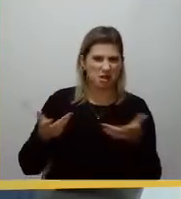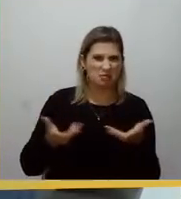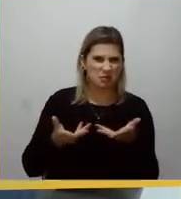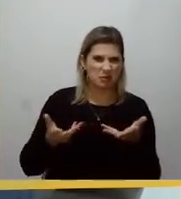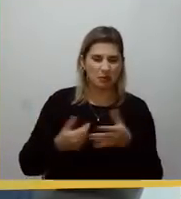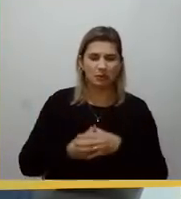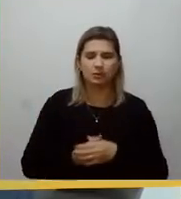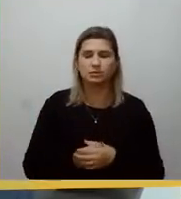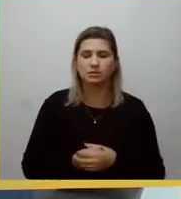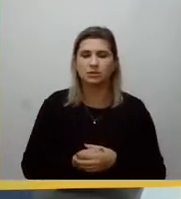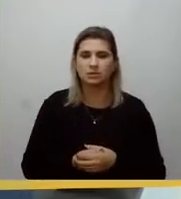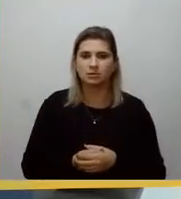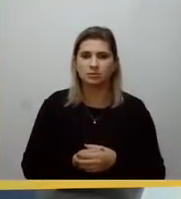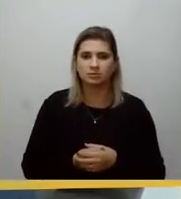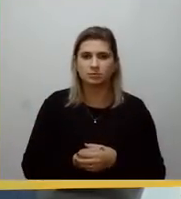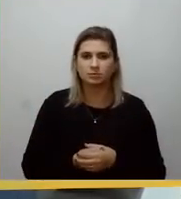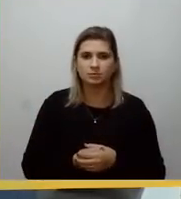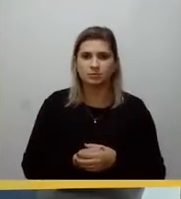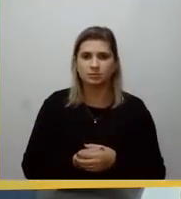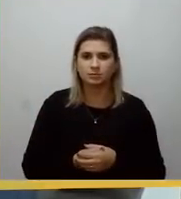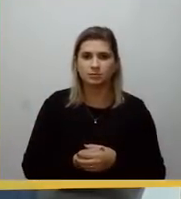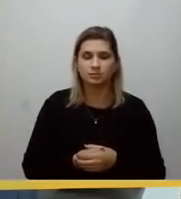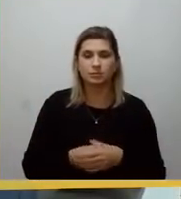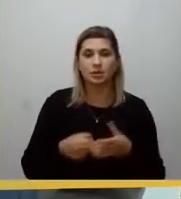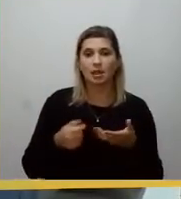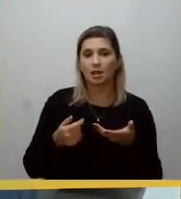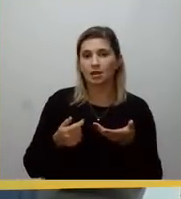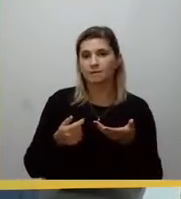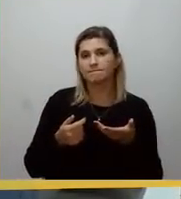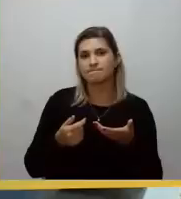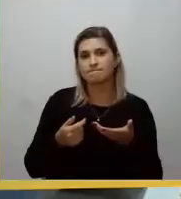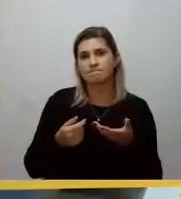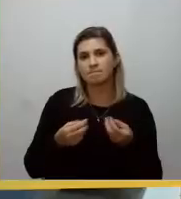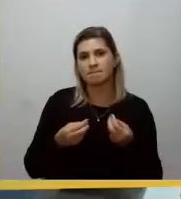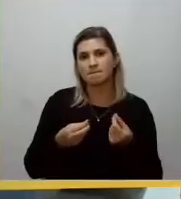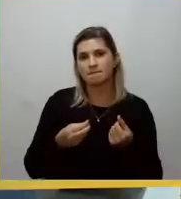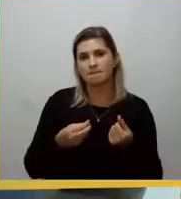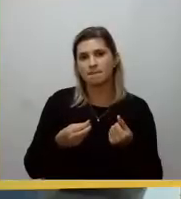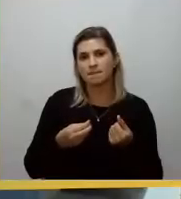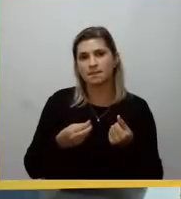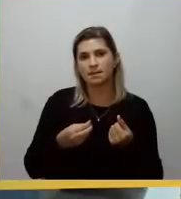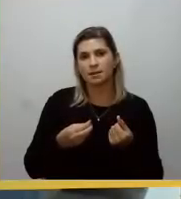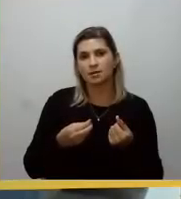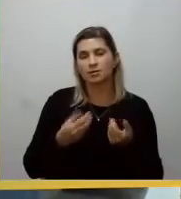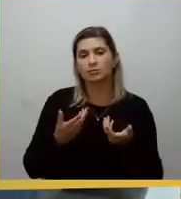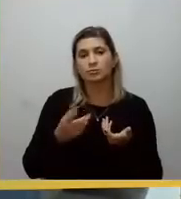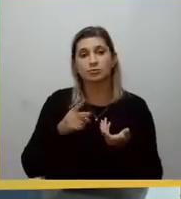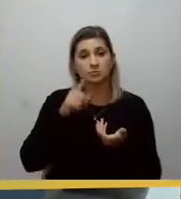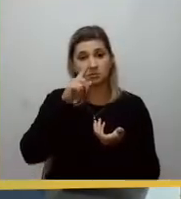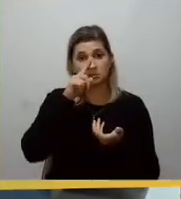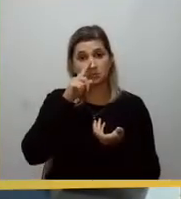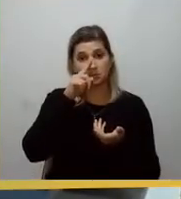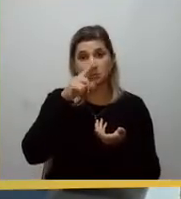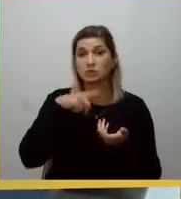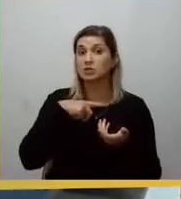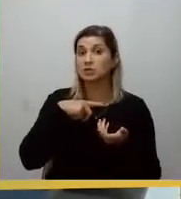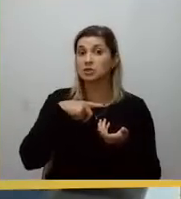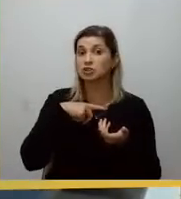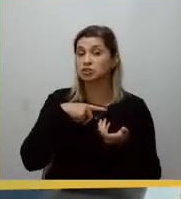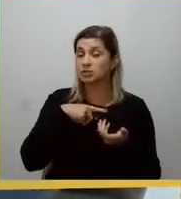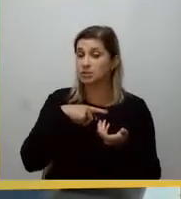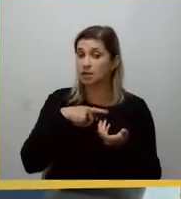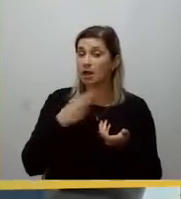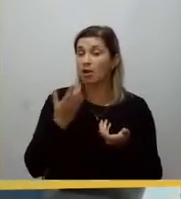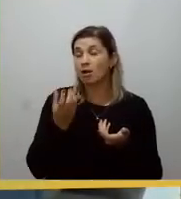que a respeito do risco que existia e se havia uma